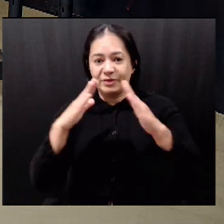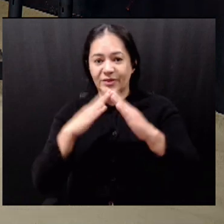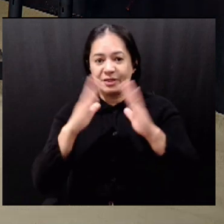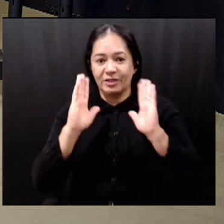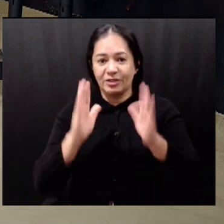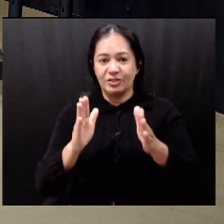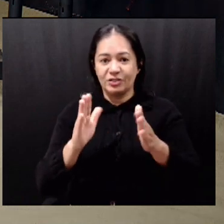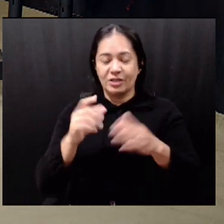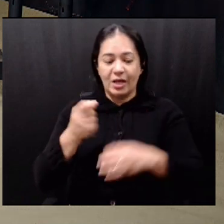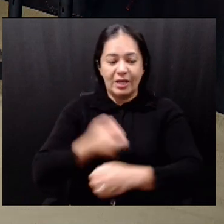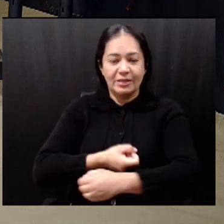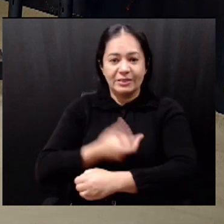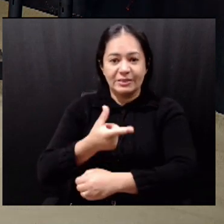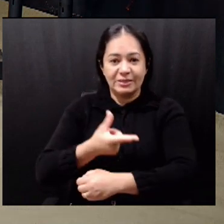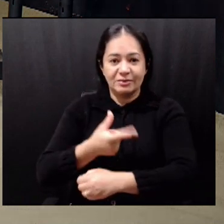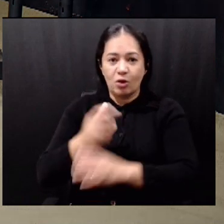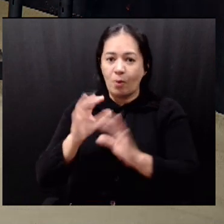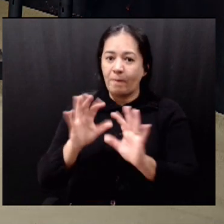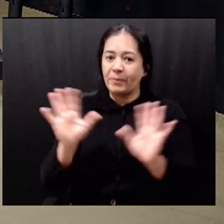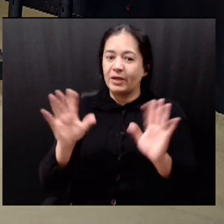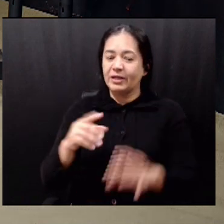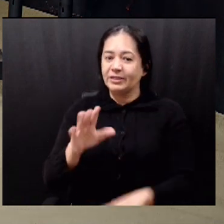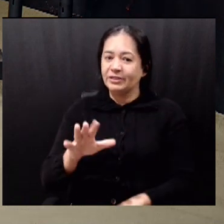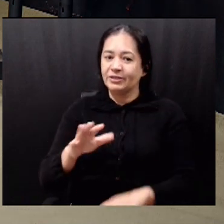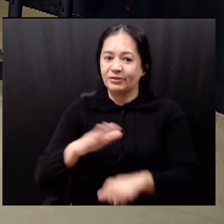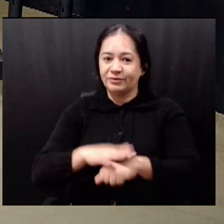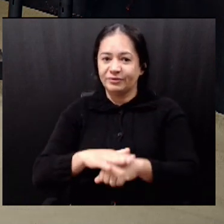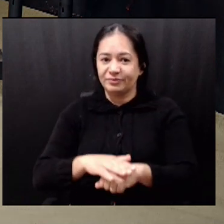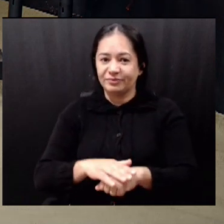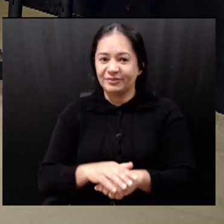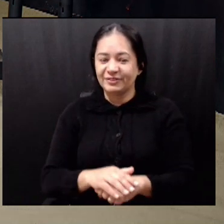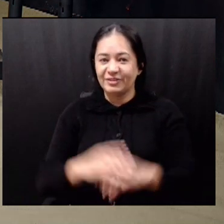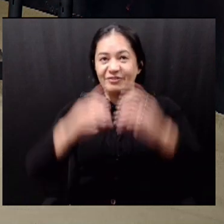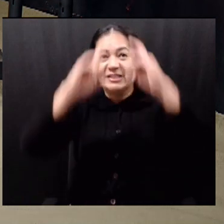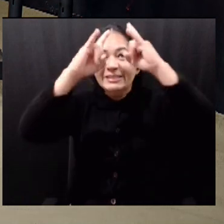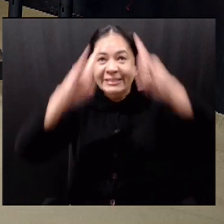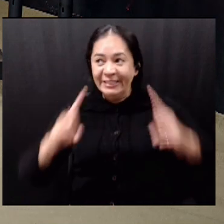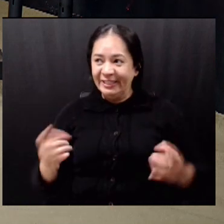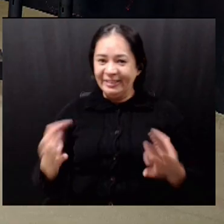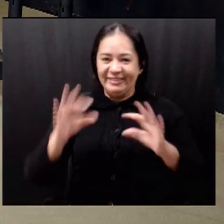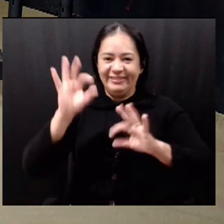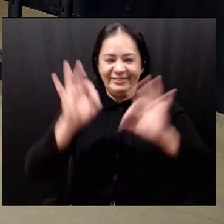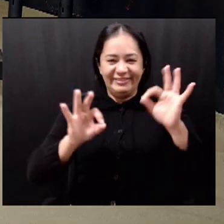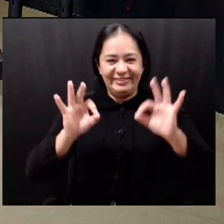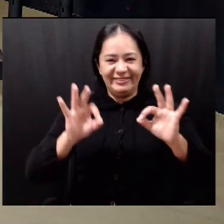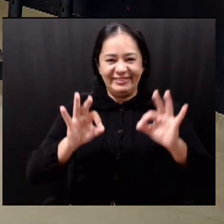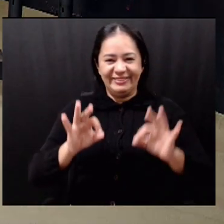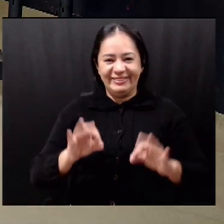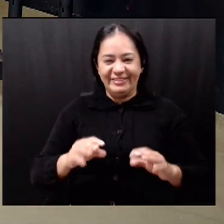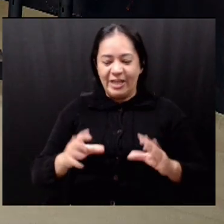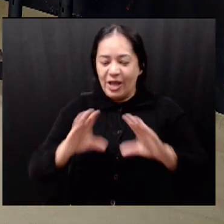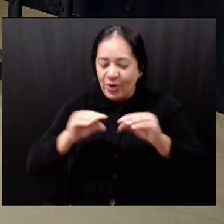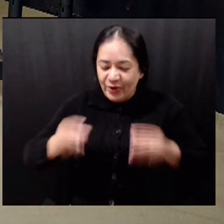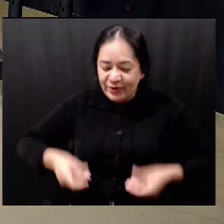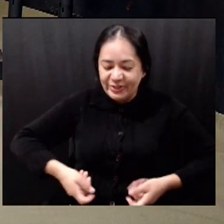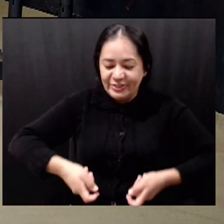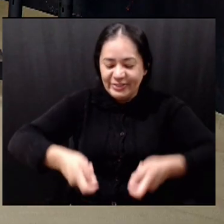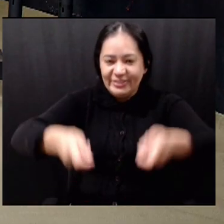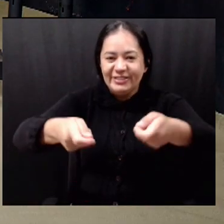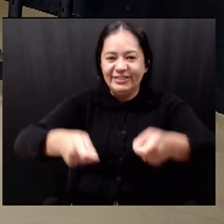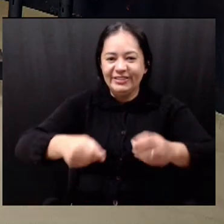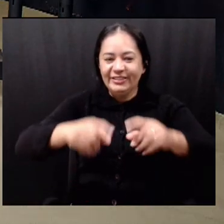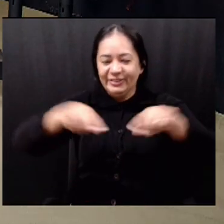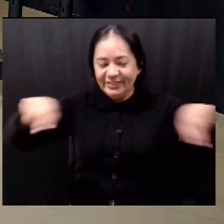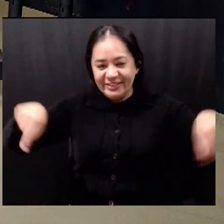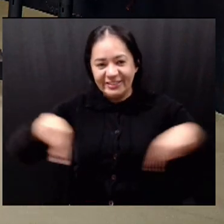opa, é isso que eu vou fazer uma campa dentro. Vai colocar o colchão na sala? Vamos jogar o colchão na sala e vamos decorar a